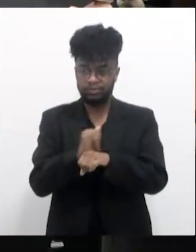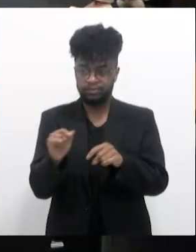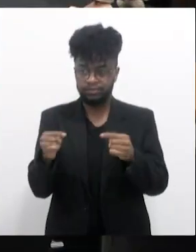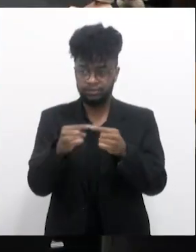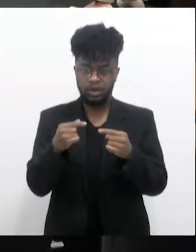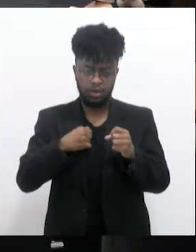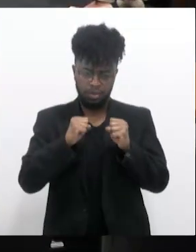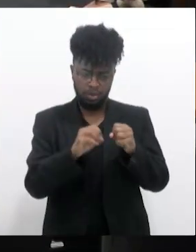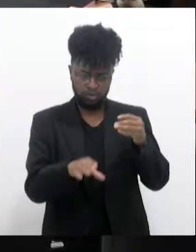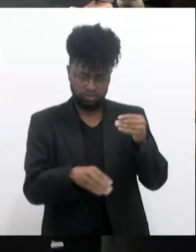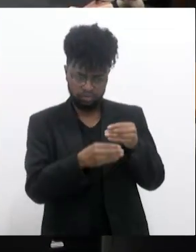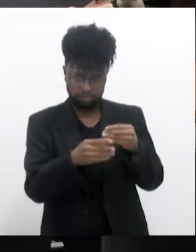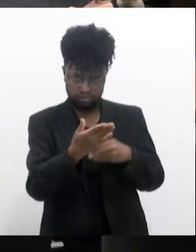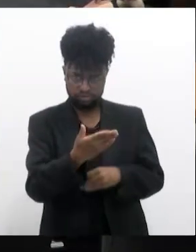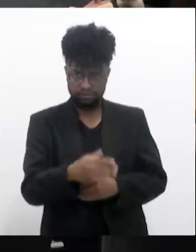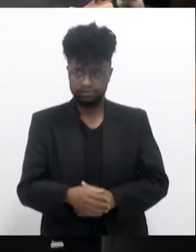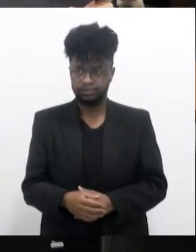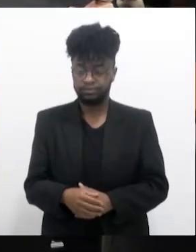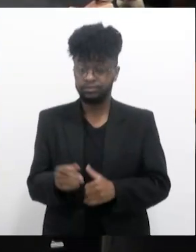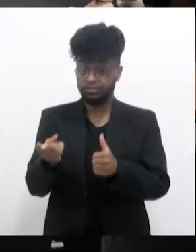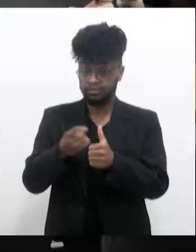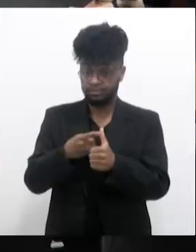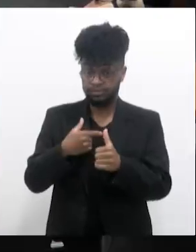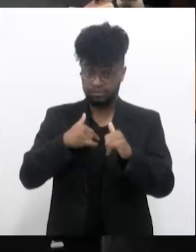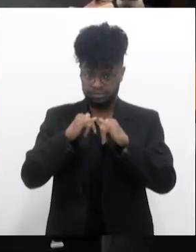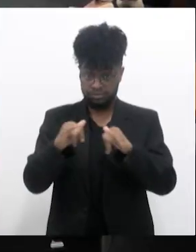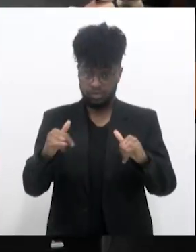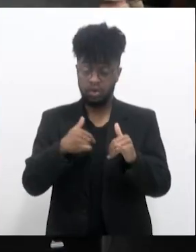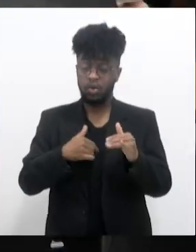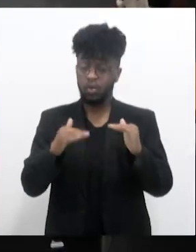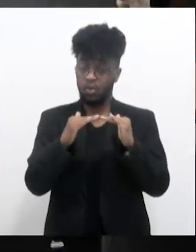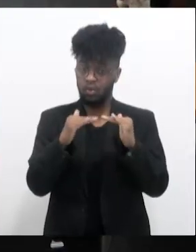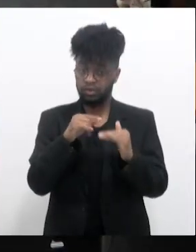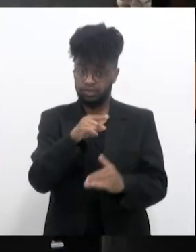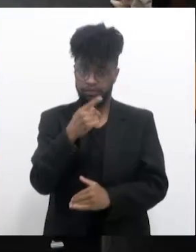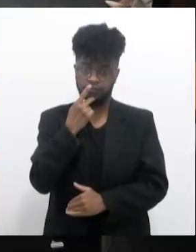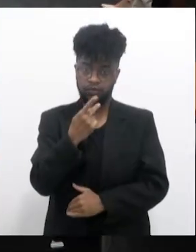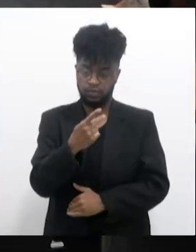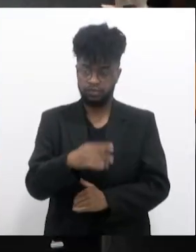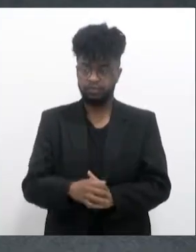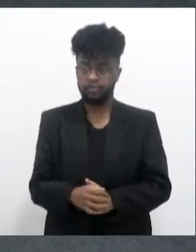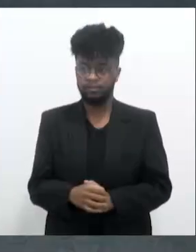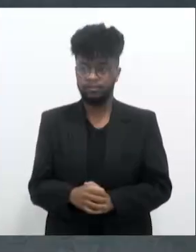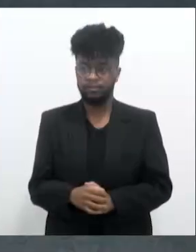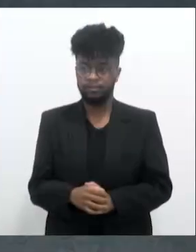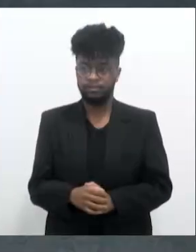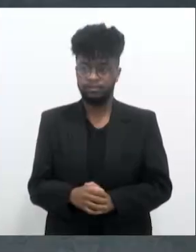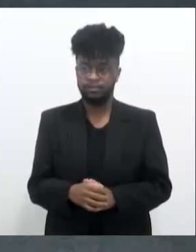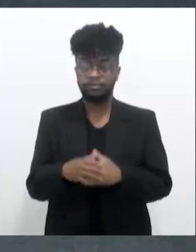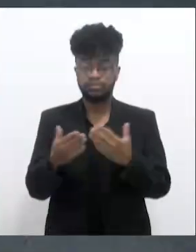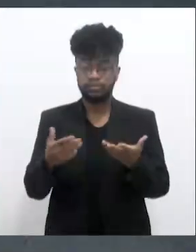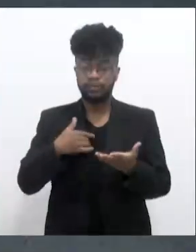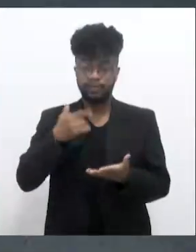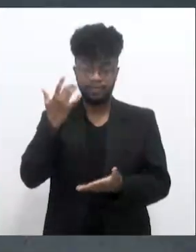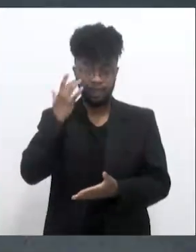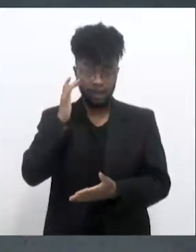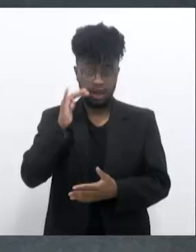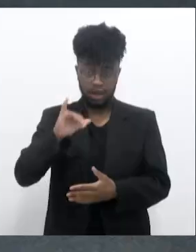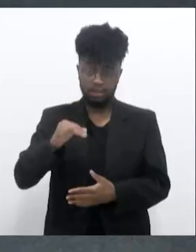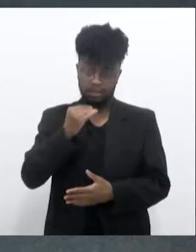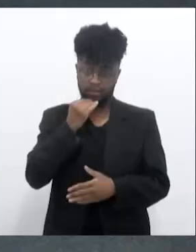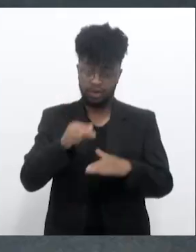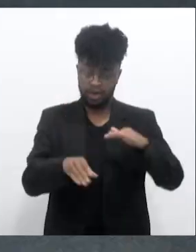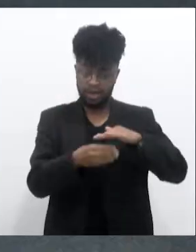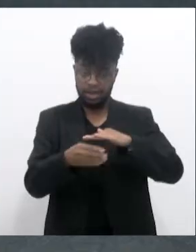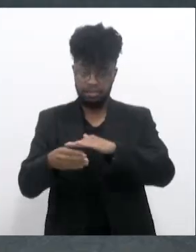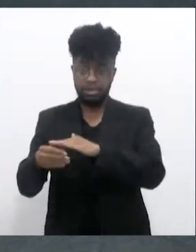uma parte, deputado Douglas? Primeiro, dizer o seguinte, eu concordo com o que Vossa Excelência disse. E eu acho que, aproveitando as emendas